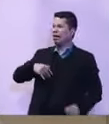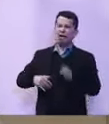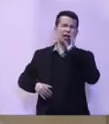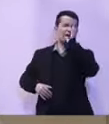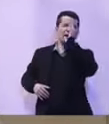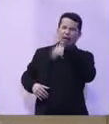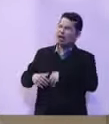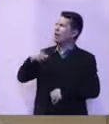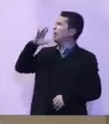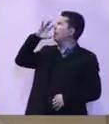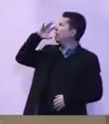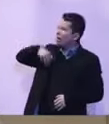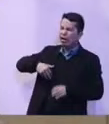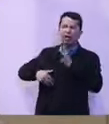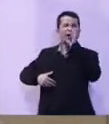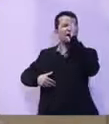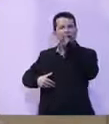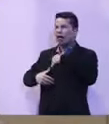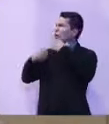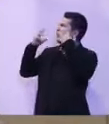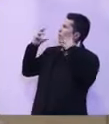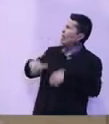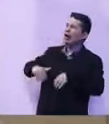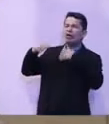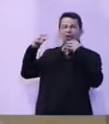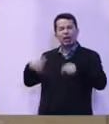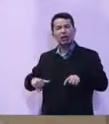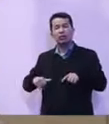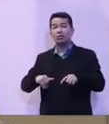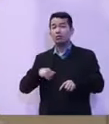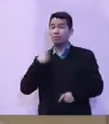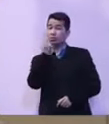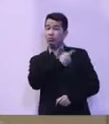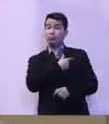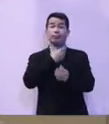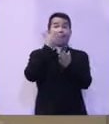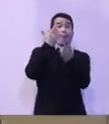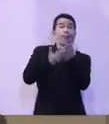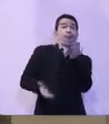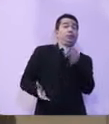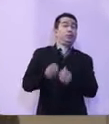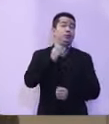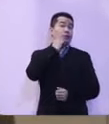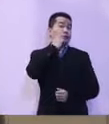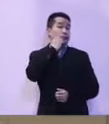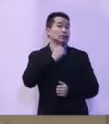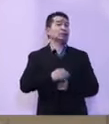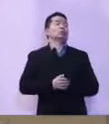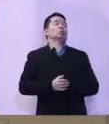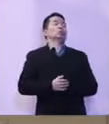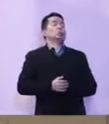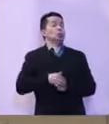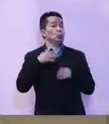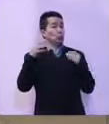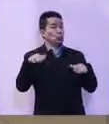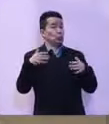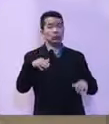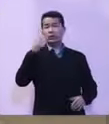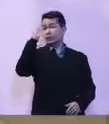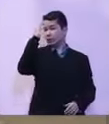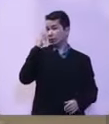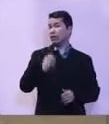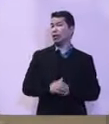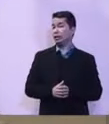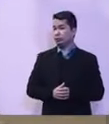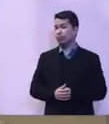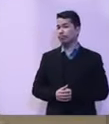voz do Espírito, então talvez possamos perder a nossa última oportunidade. Muitas pessoas não